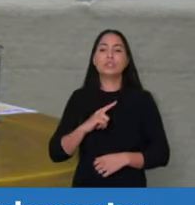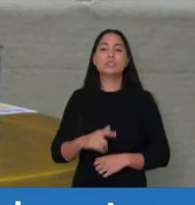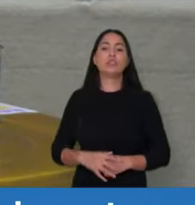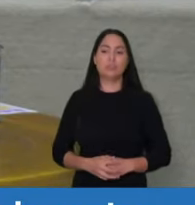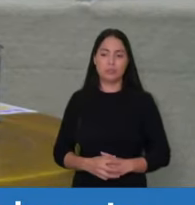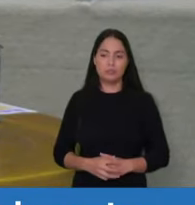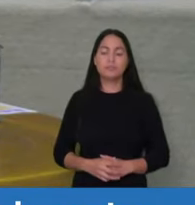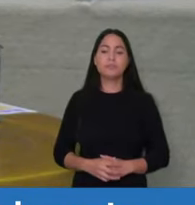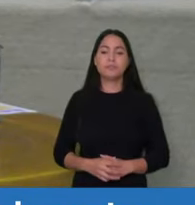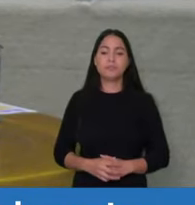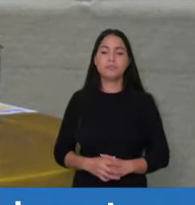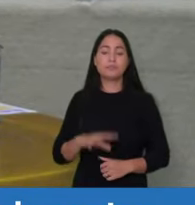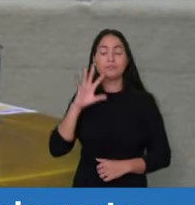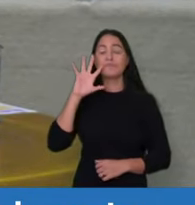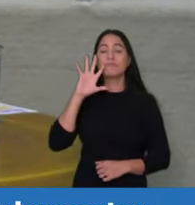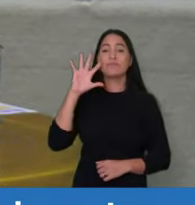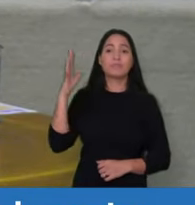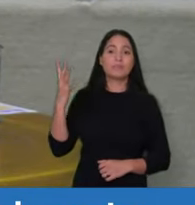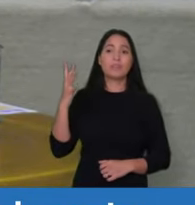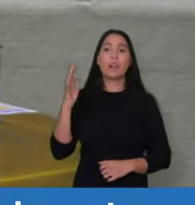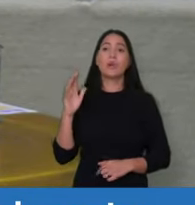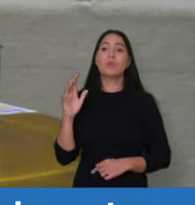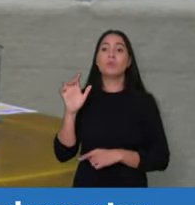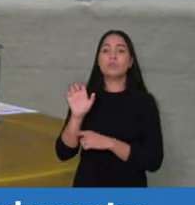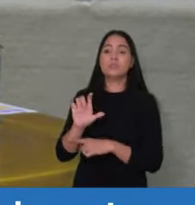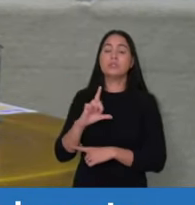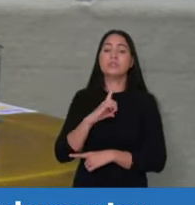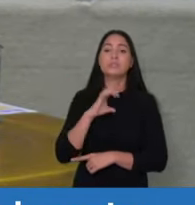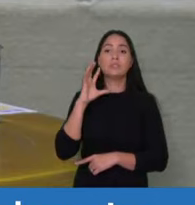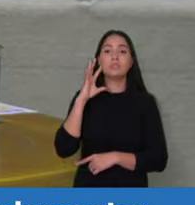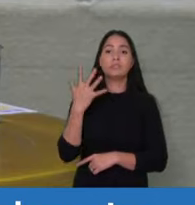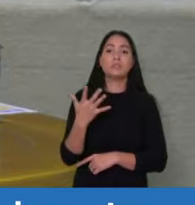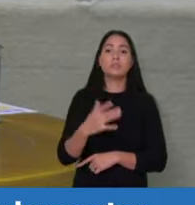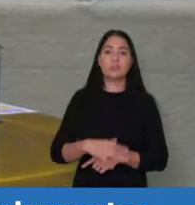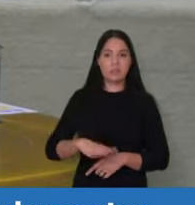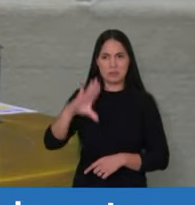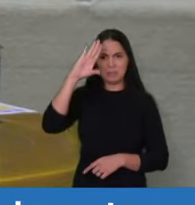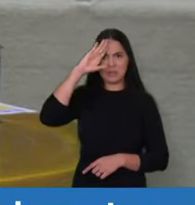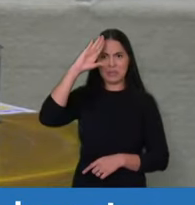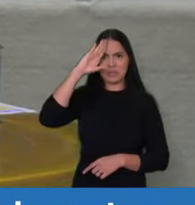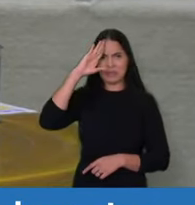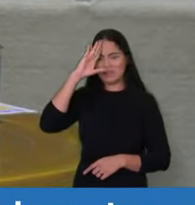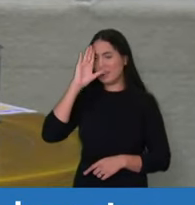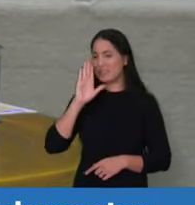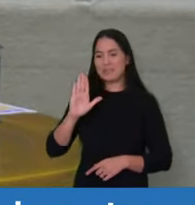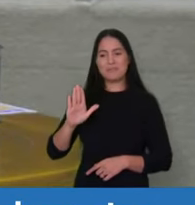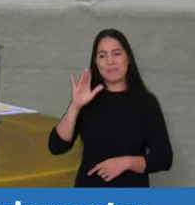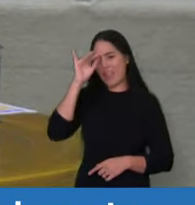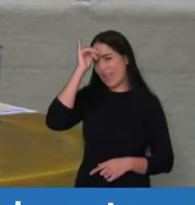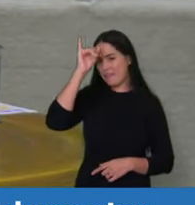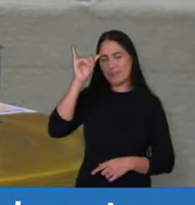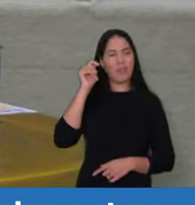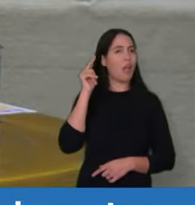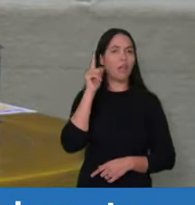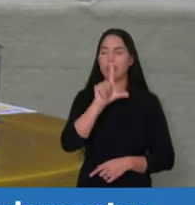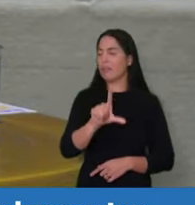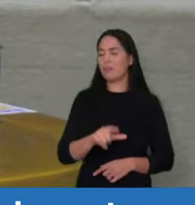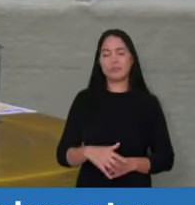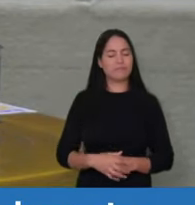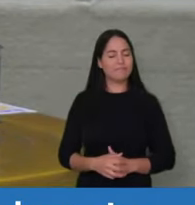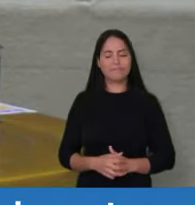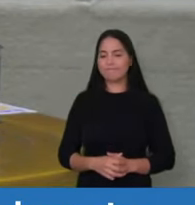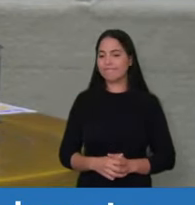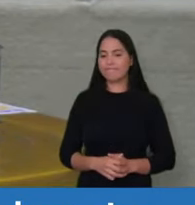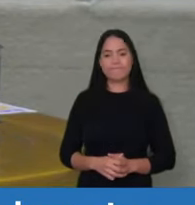um Estado sob intervenção federal militarizada, e não conseguiram evitar esse crime desse